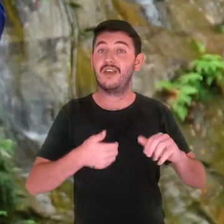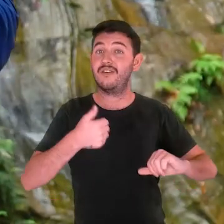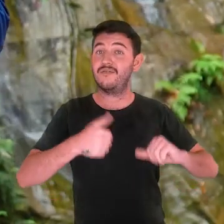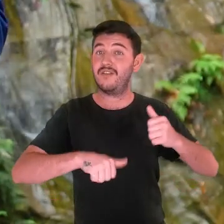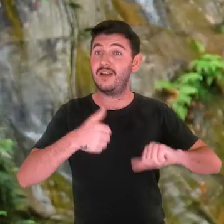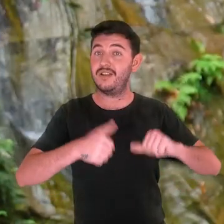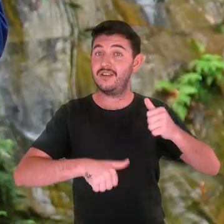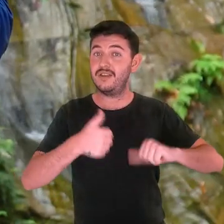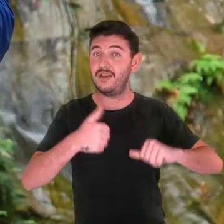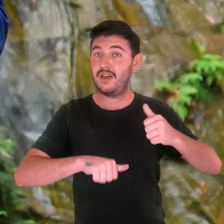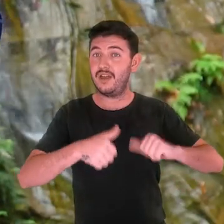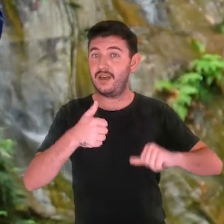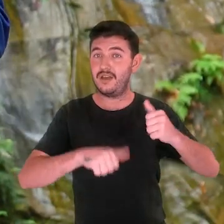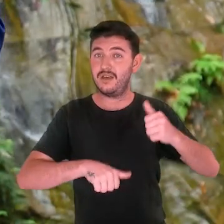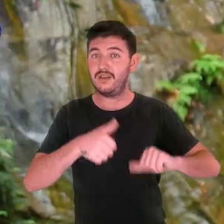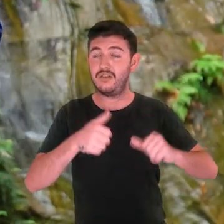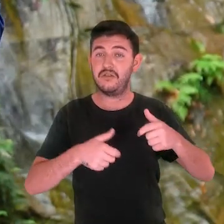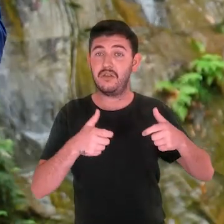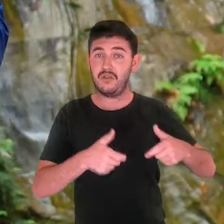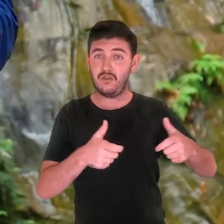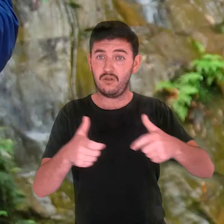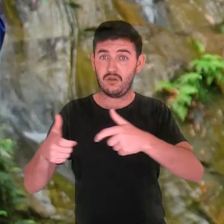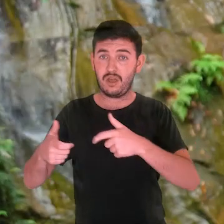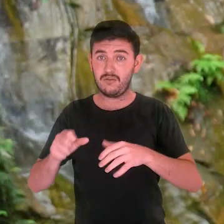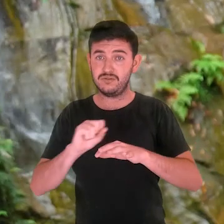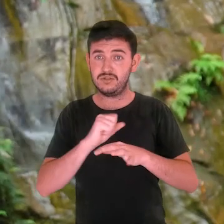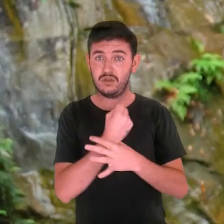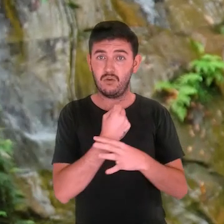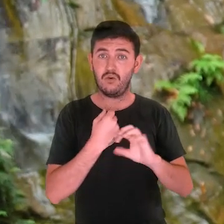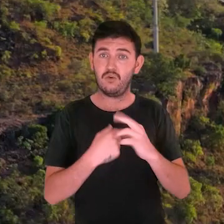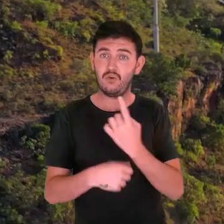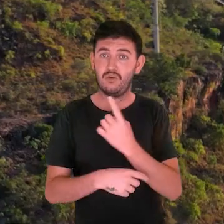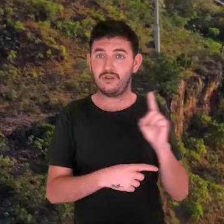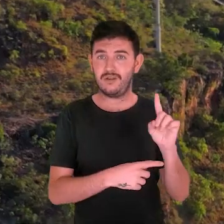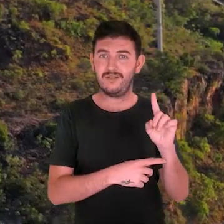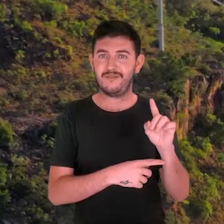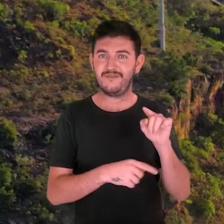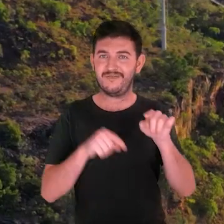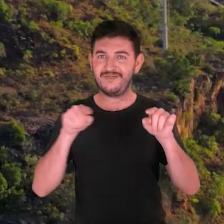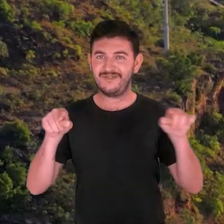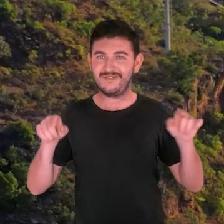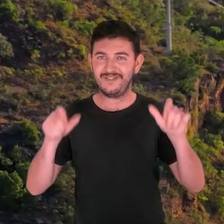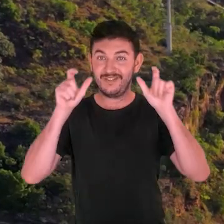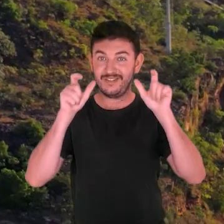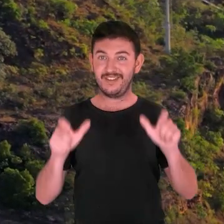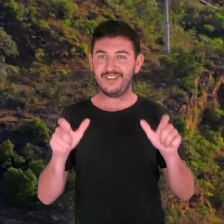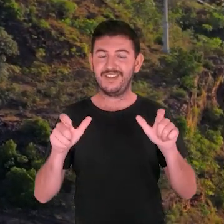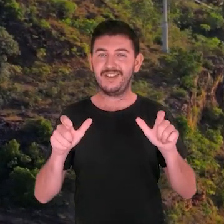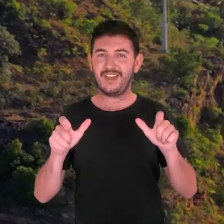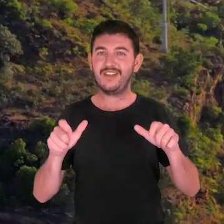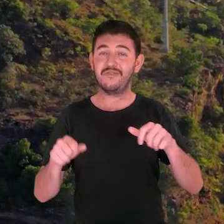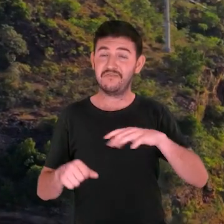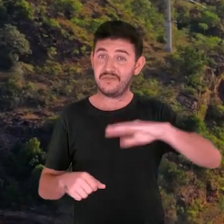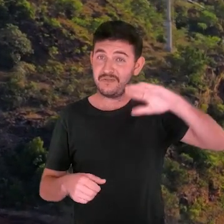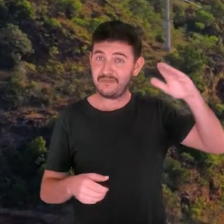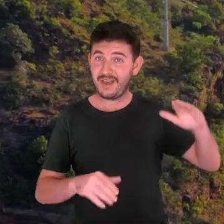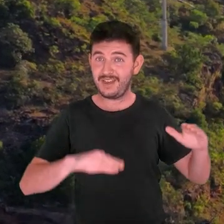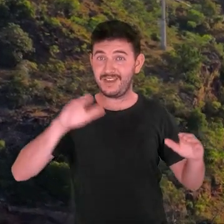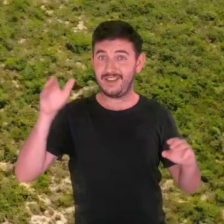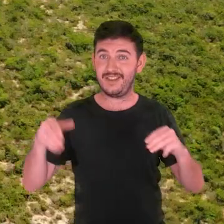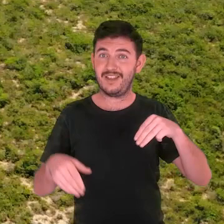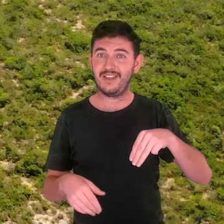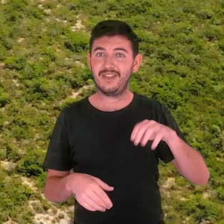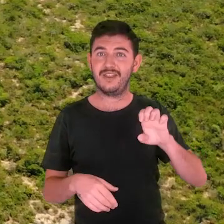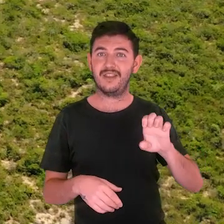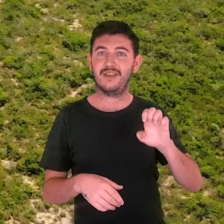e avaliar se realmente o local é seguro para o turista. Ficou interessado em conhecer o Parque Chapada das Mesas?